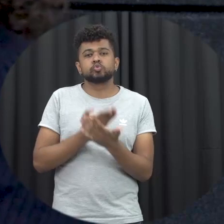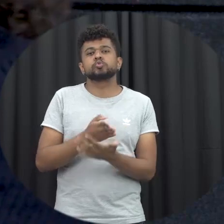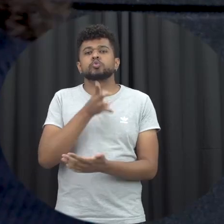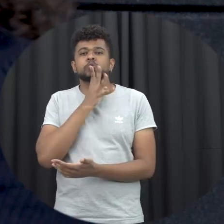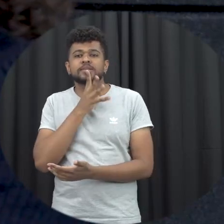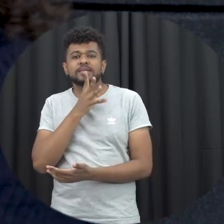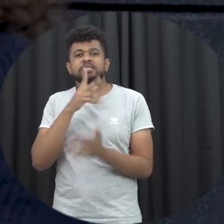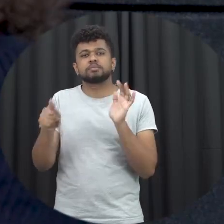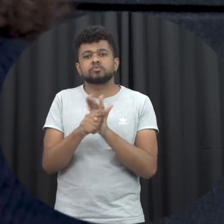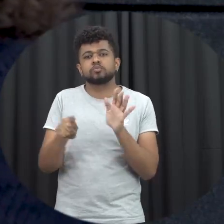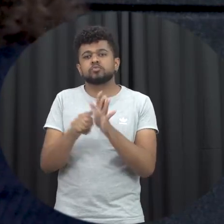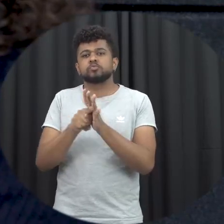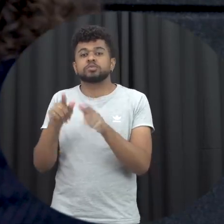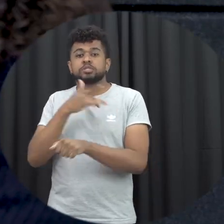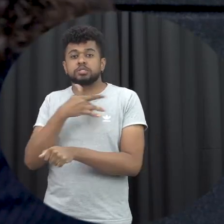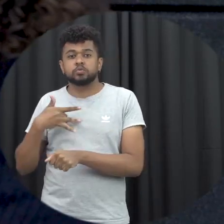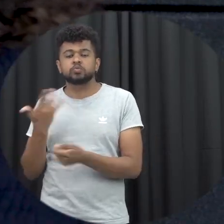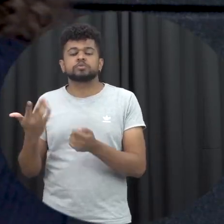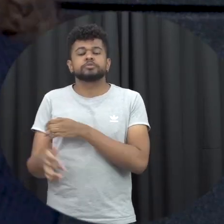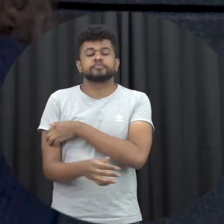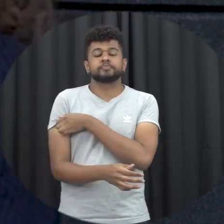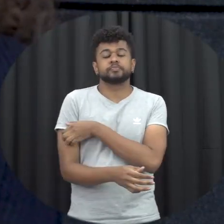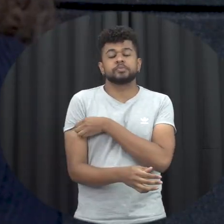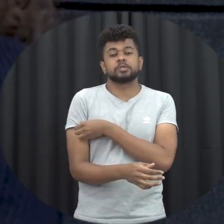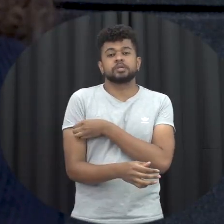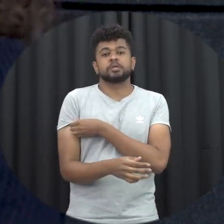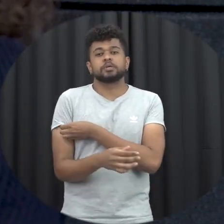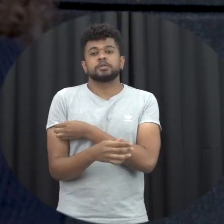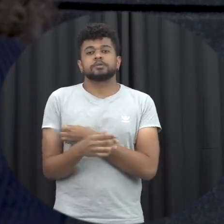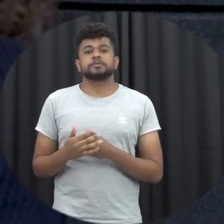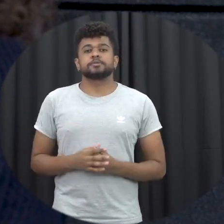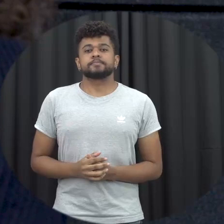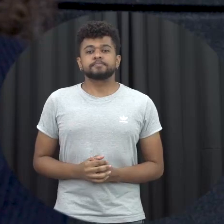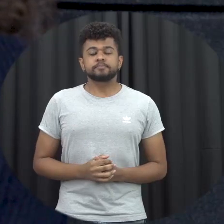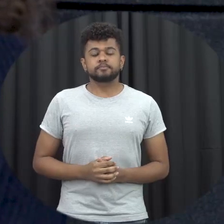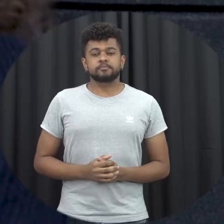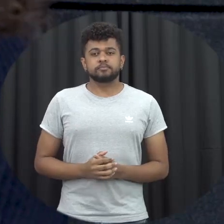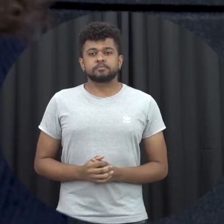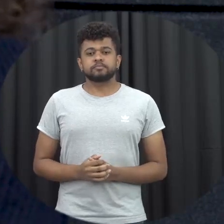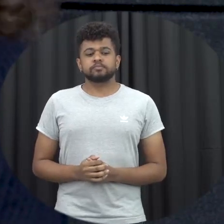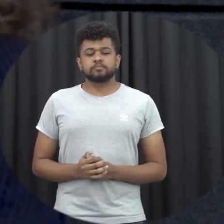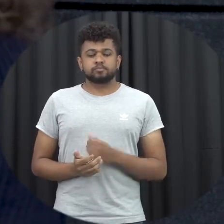estuda, conhece a gerência do sistema de saúde. Então,